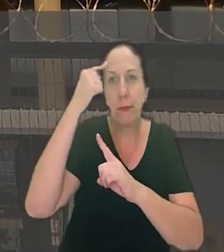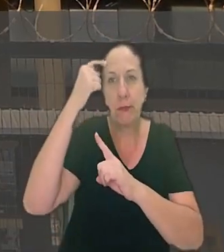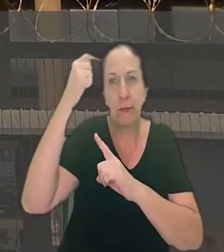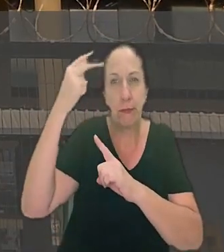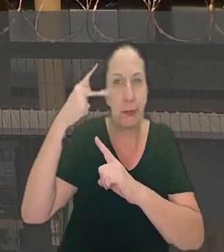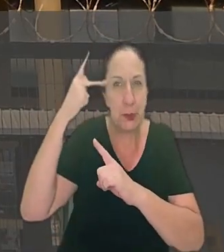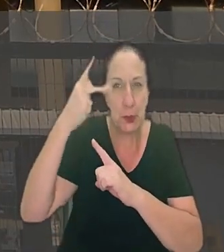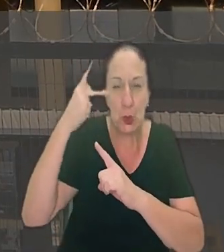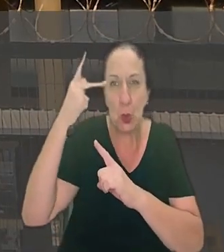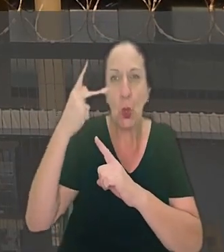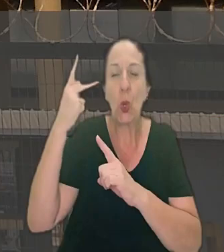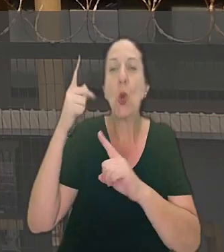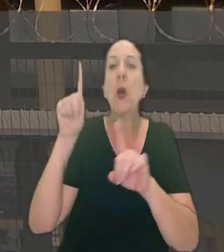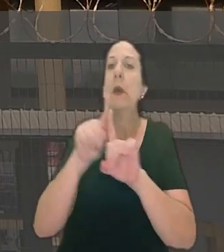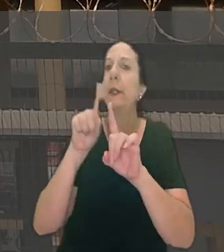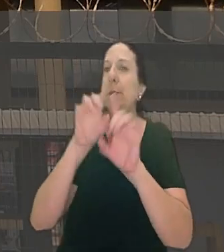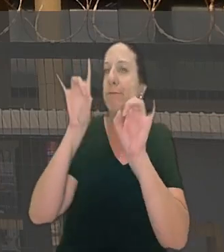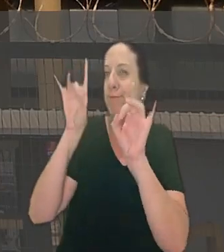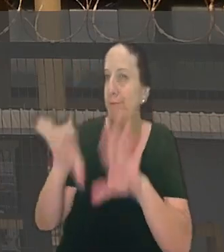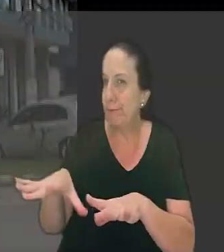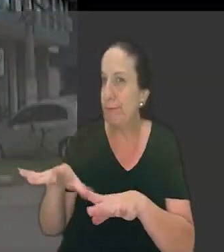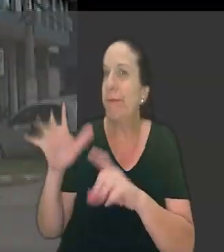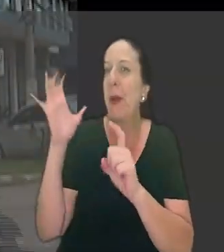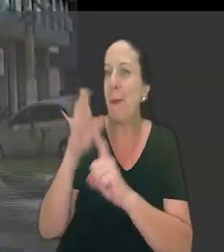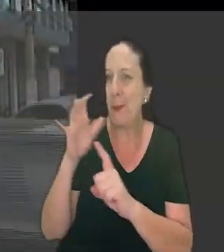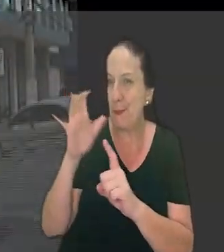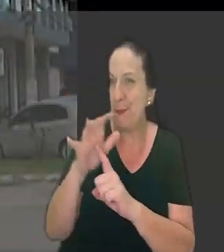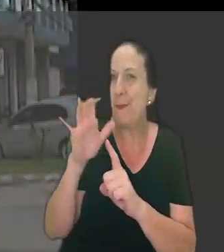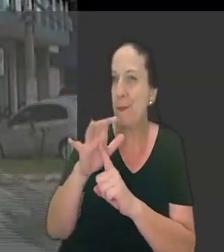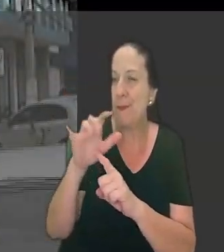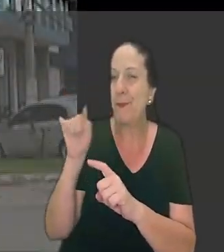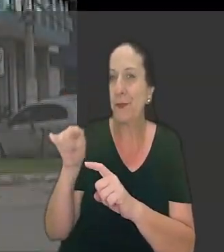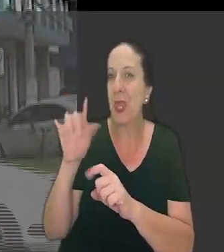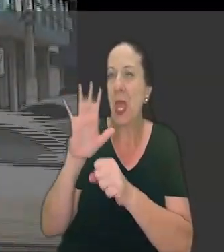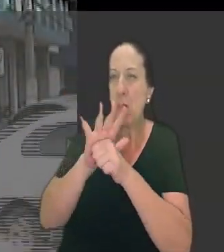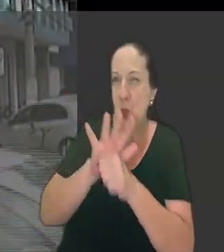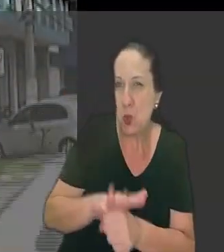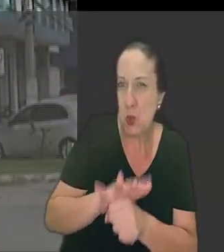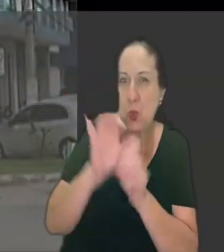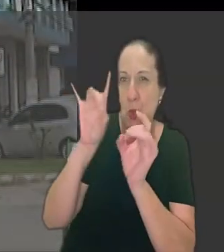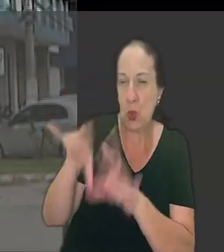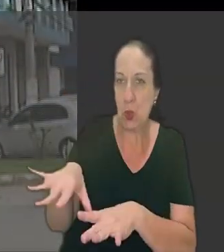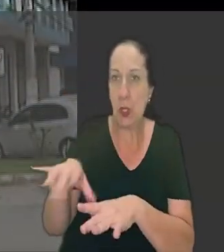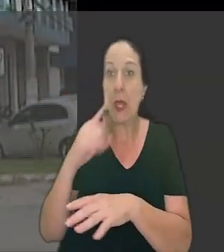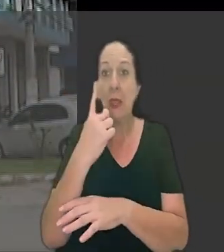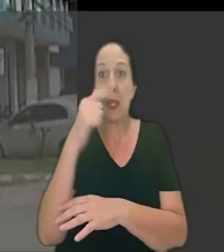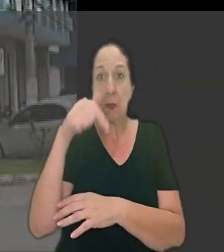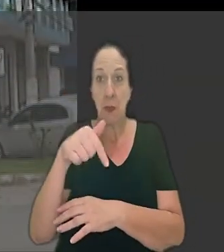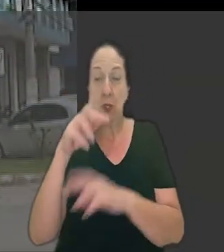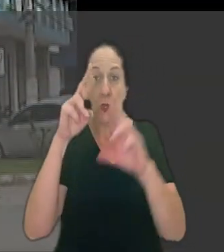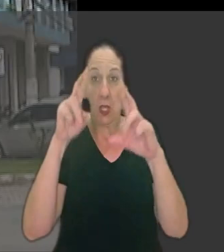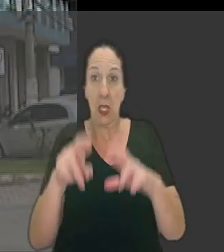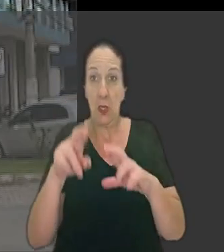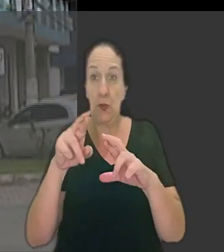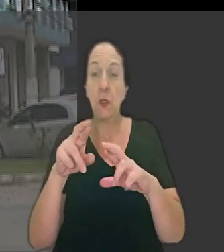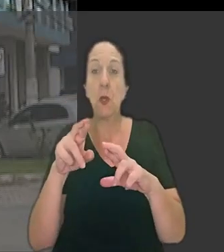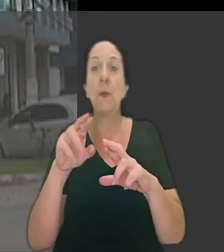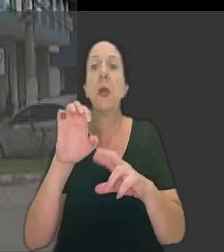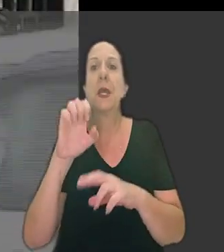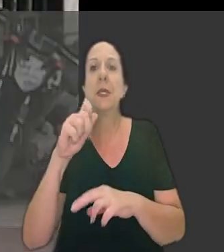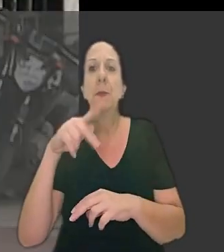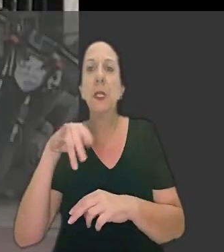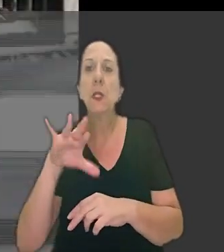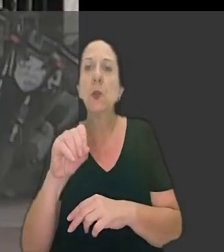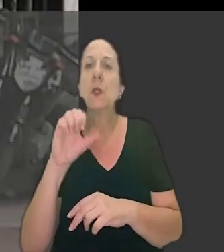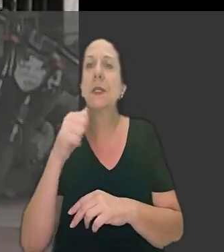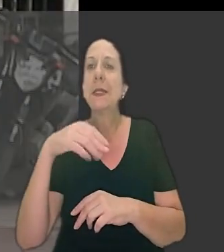estresse físico e mental e ameaças de demissão. Ao avaliar o caso, o Tribunal Regional do Trabalho da 17ª Região, no Espírito